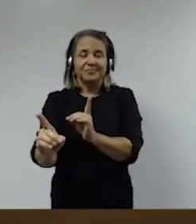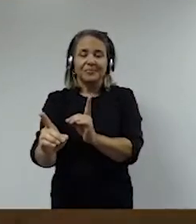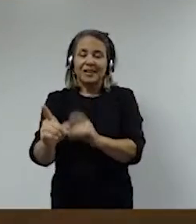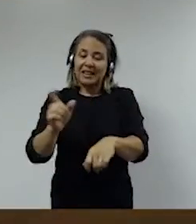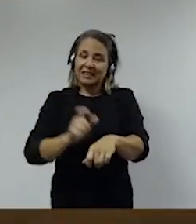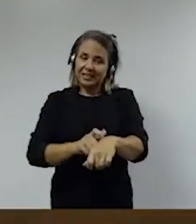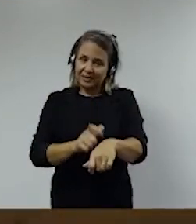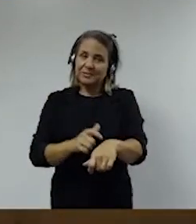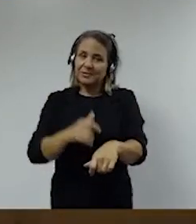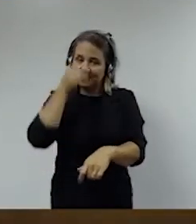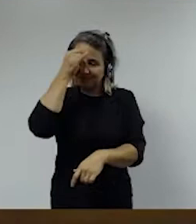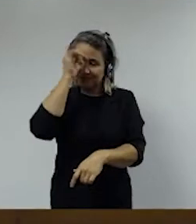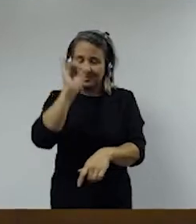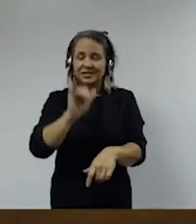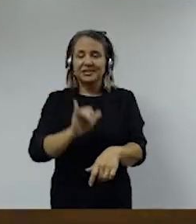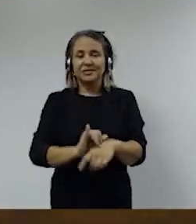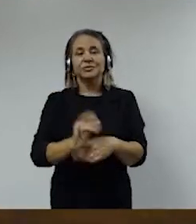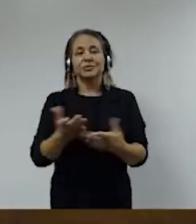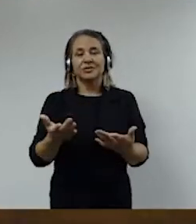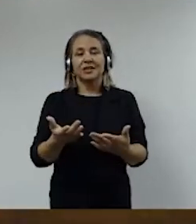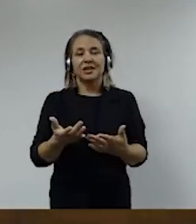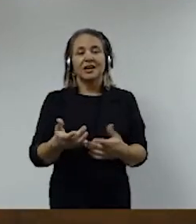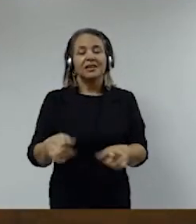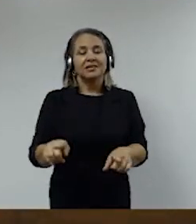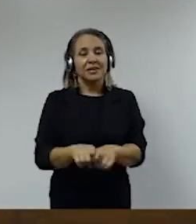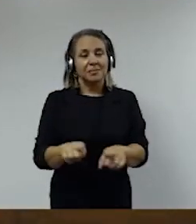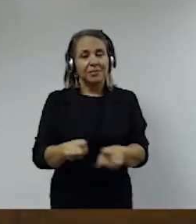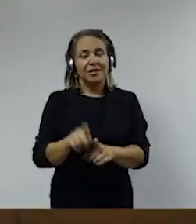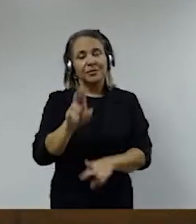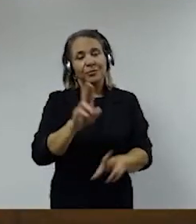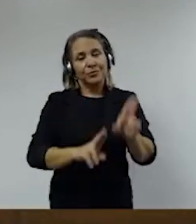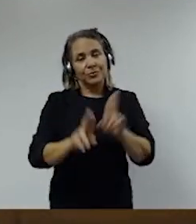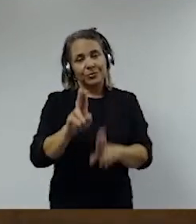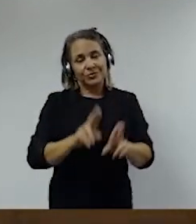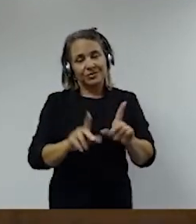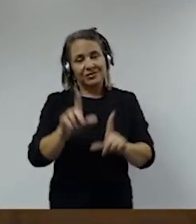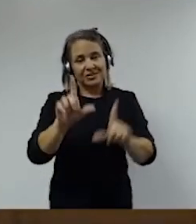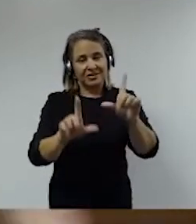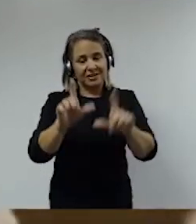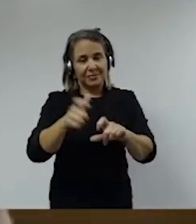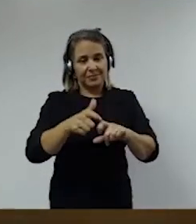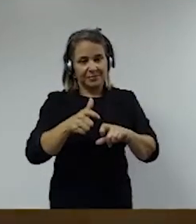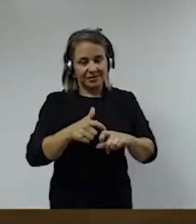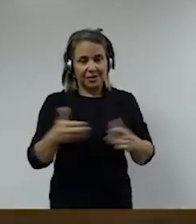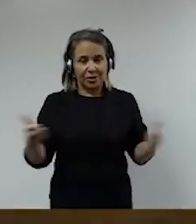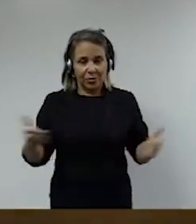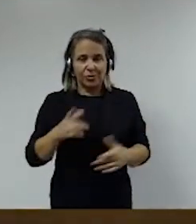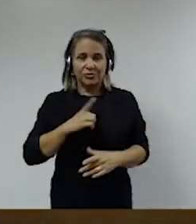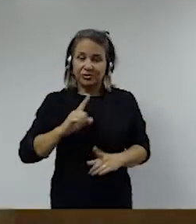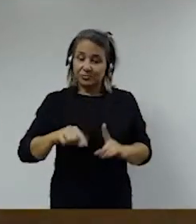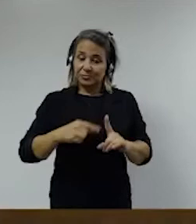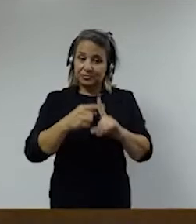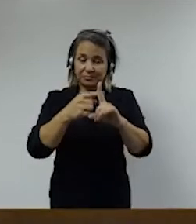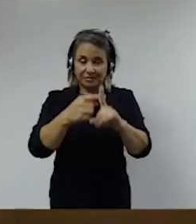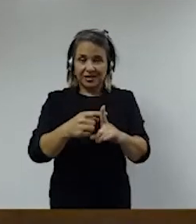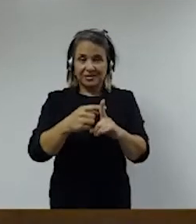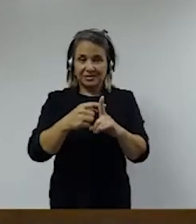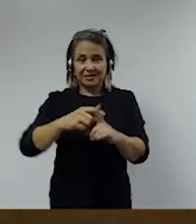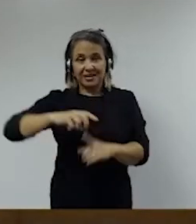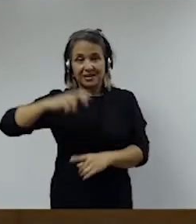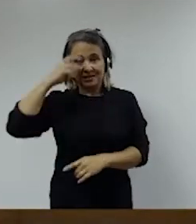tempo também para propiciar aí, o uso da telemedicina. Hoje a gente tem mais ainda a